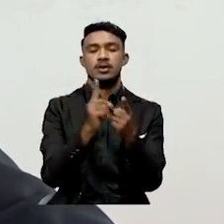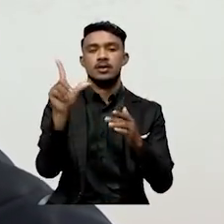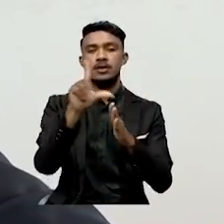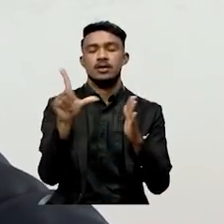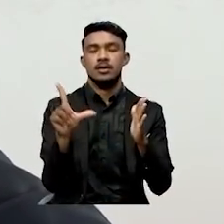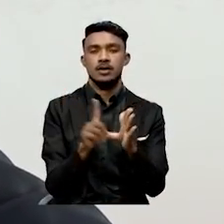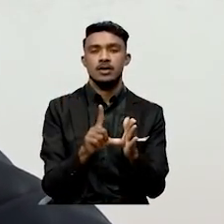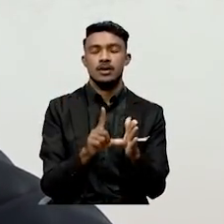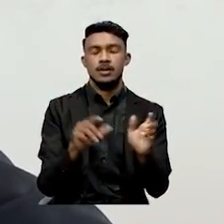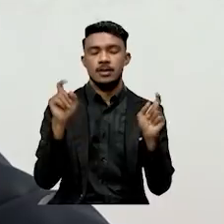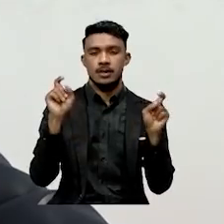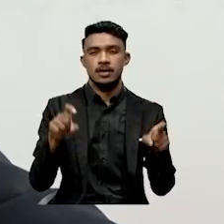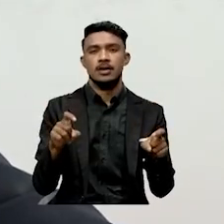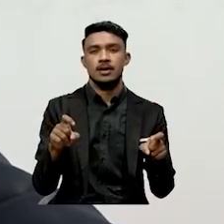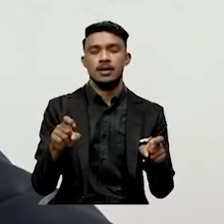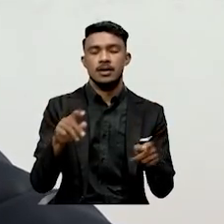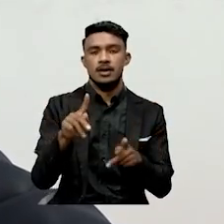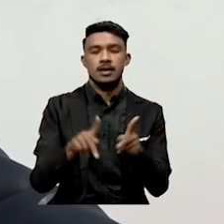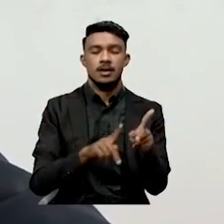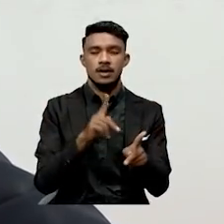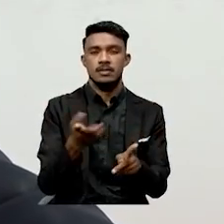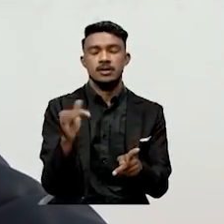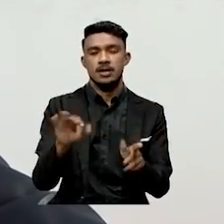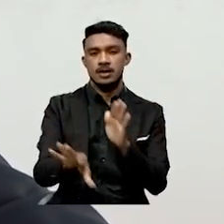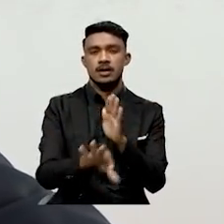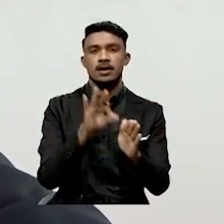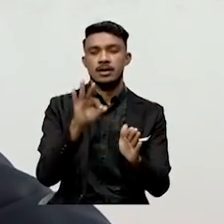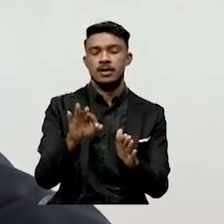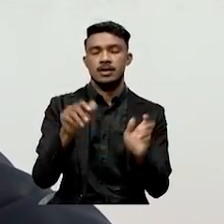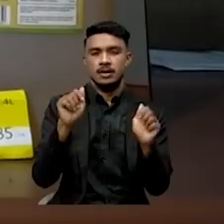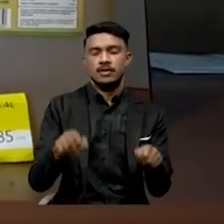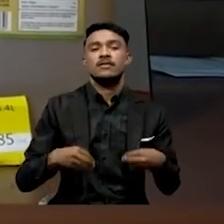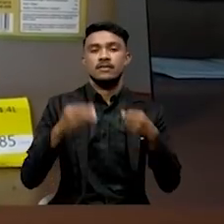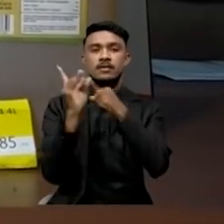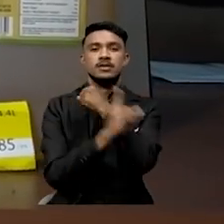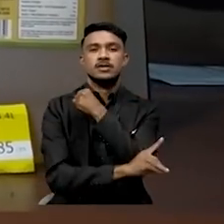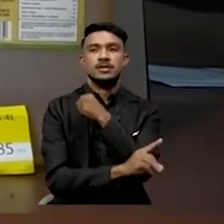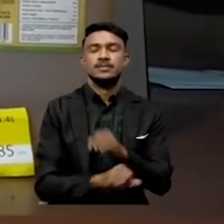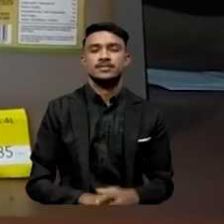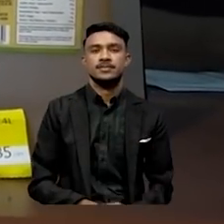se autoridad regulador serne heta inspesaun heta ne sanção.